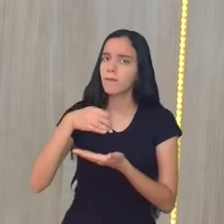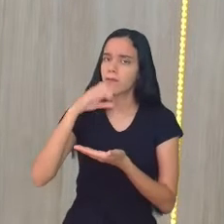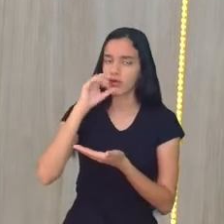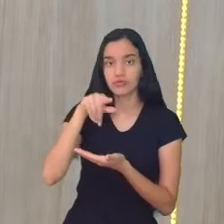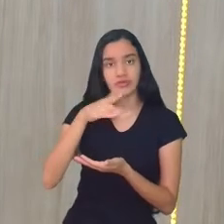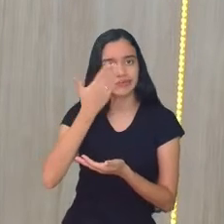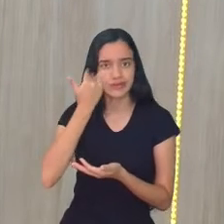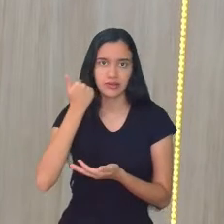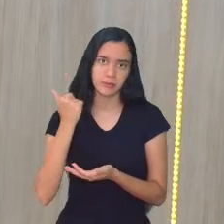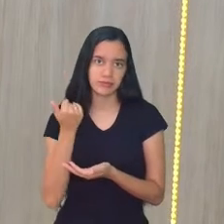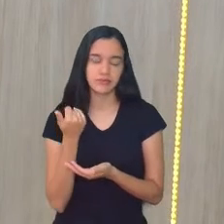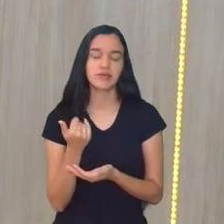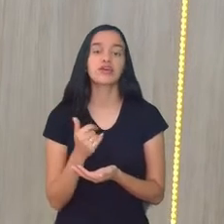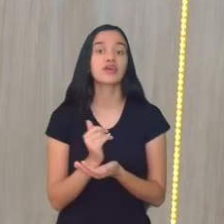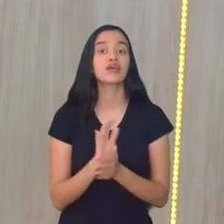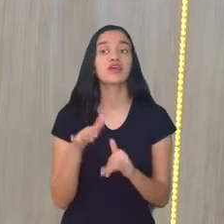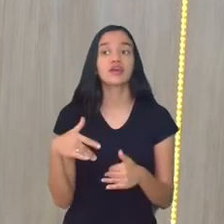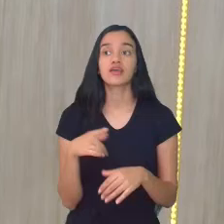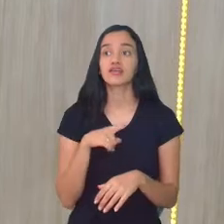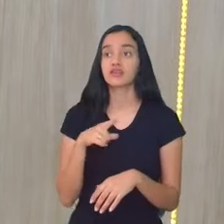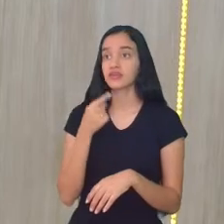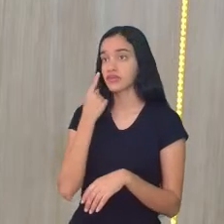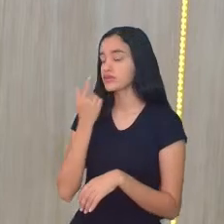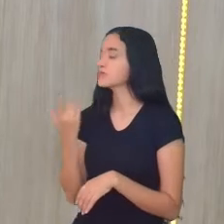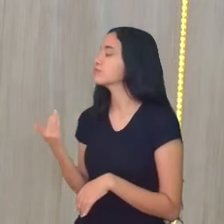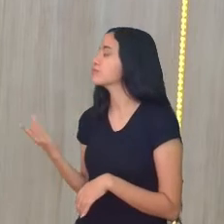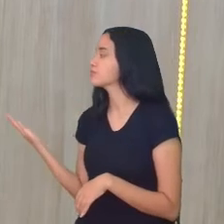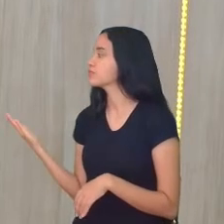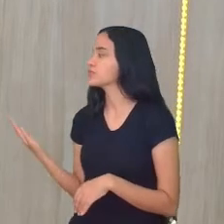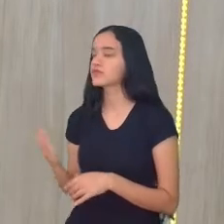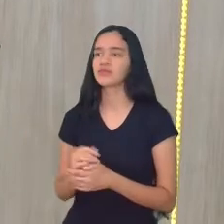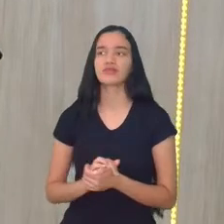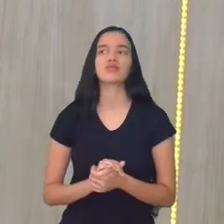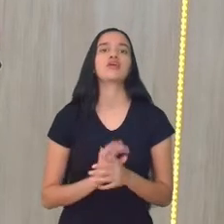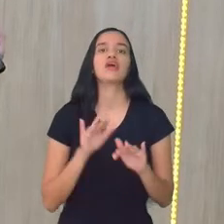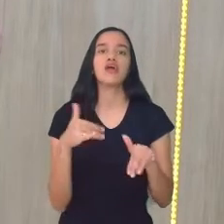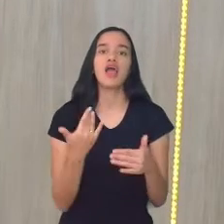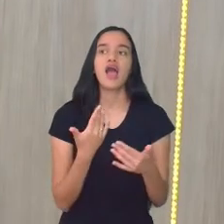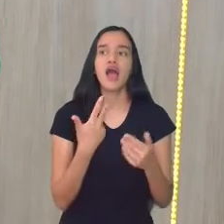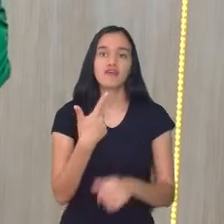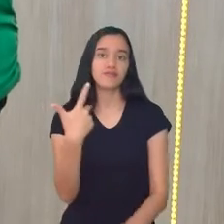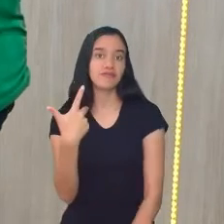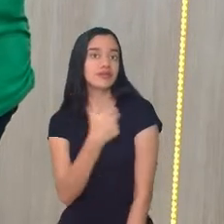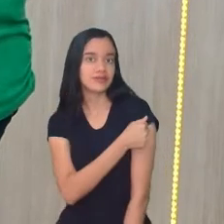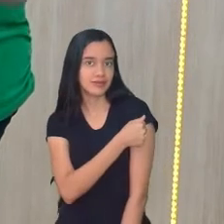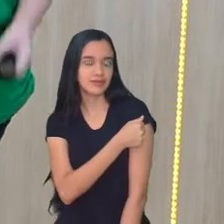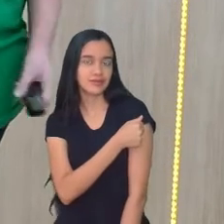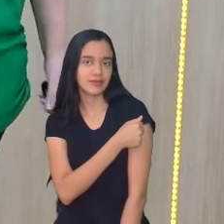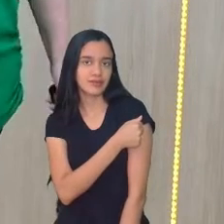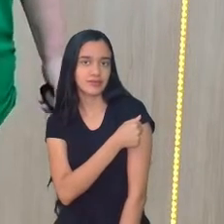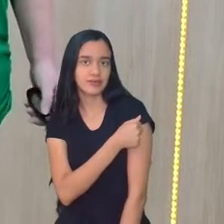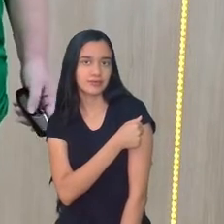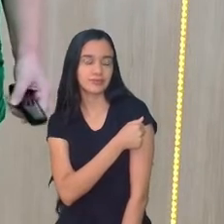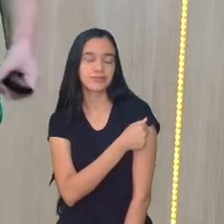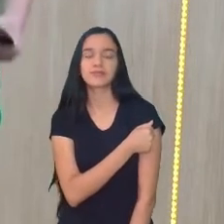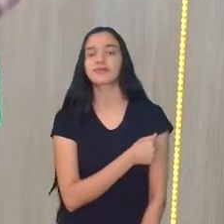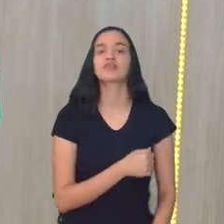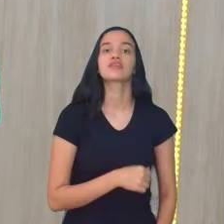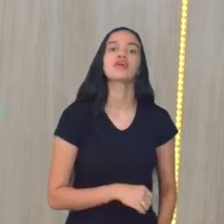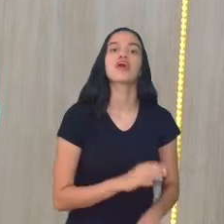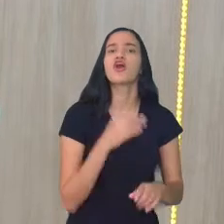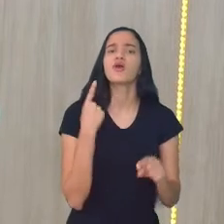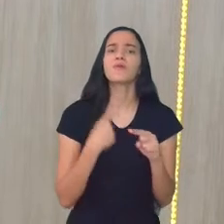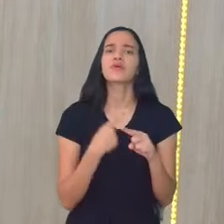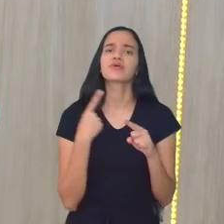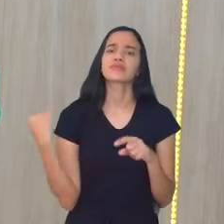tomou. Aqui eu coloquei a vacina, né? A injeçãozinha que dá a vacina.